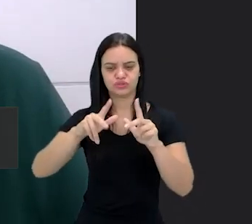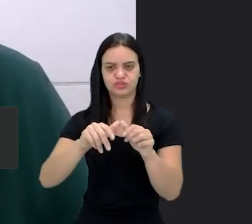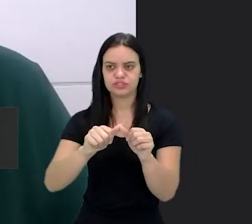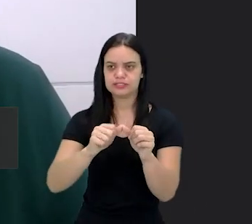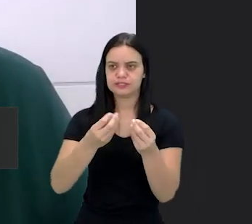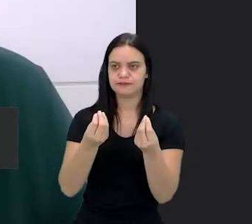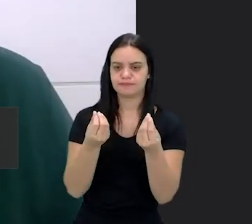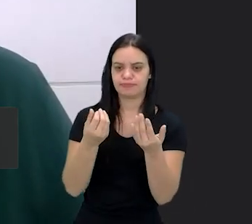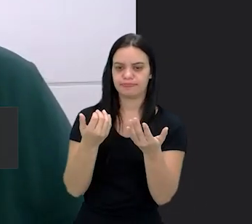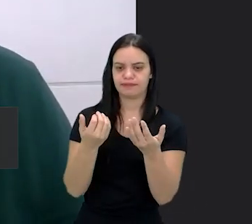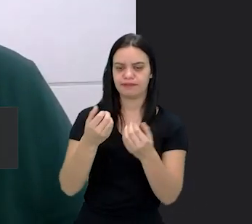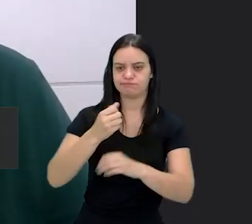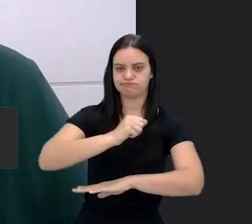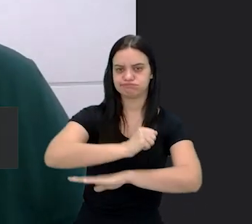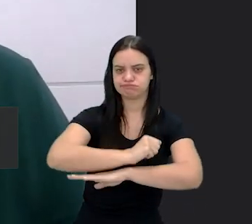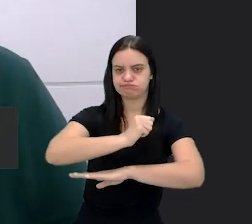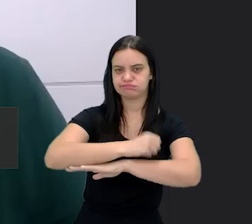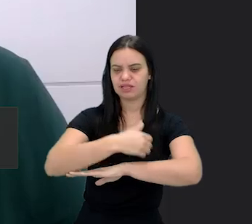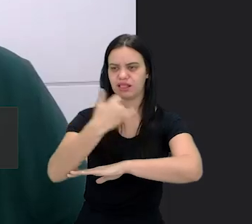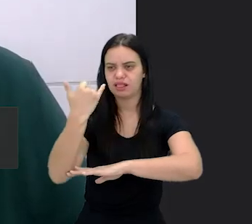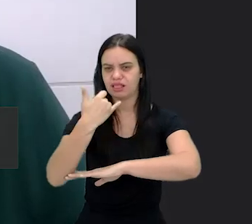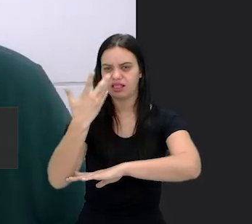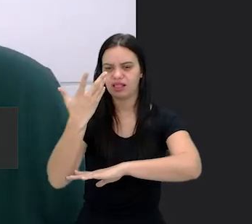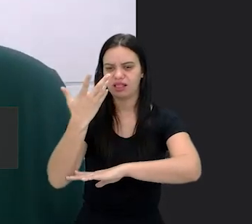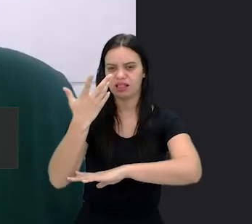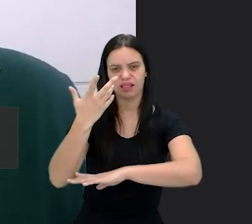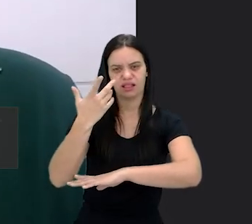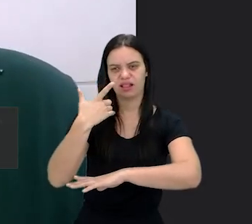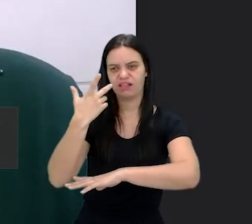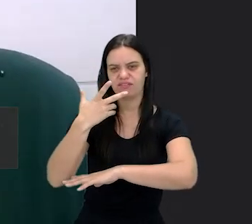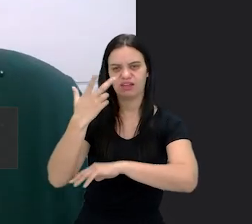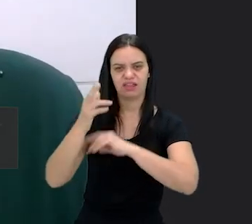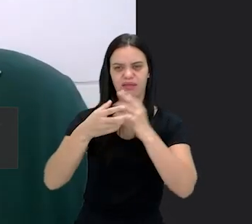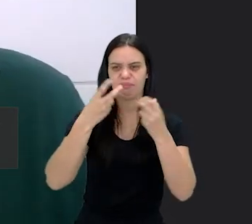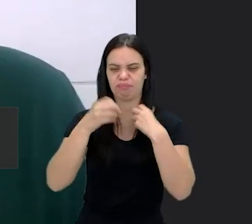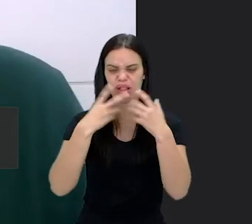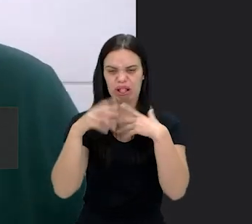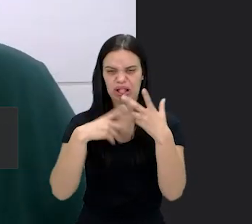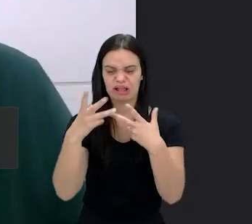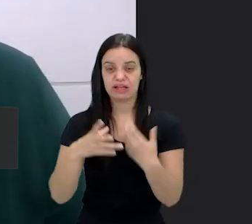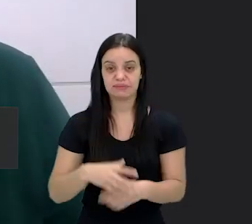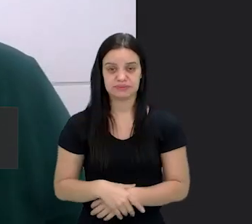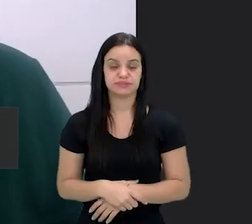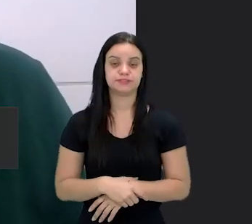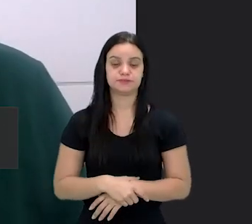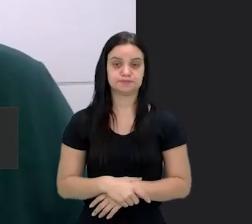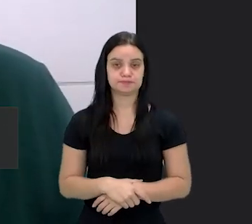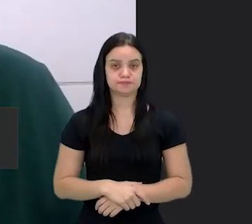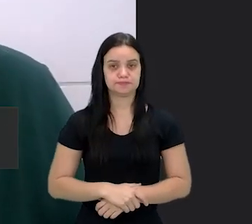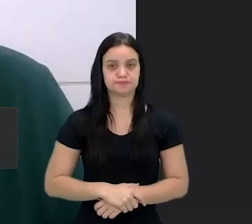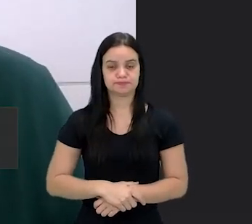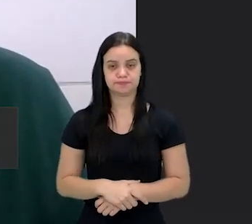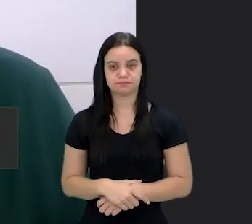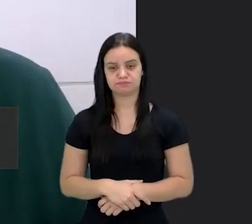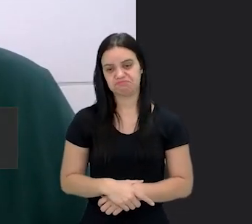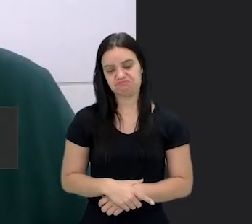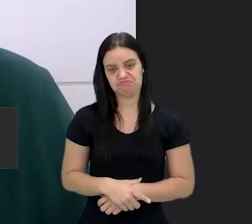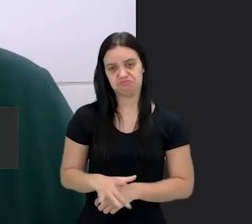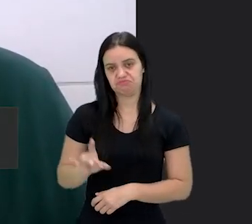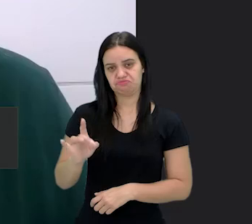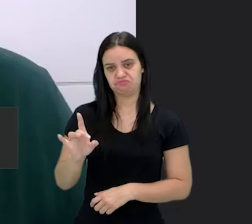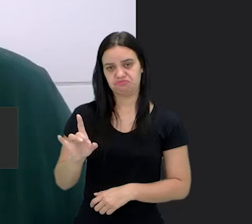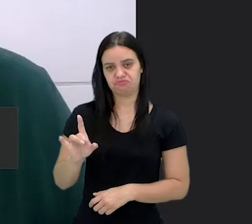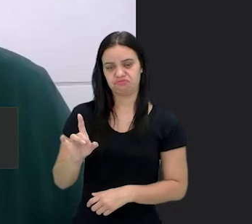sua janela, propor coisas indecentes, propor casamento rico, e ela nada